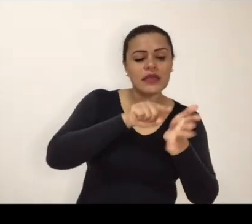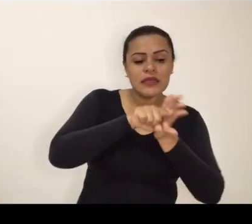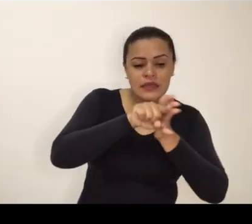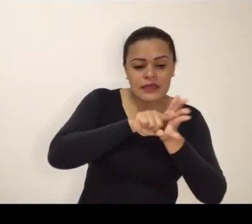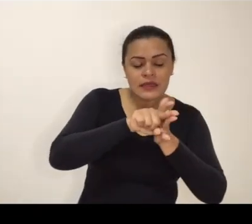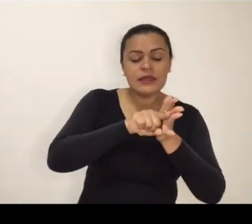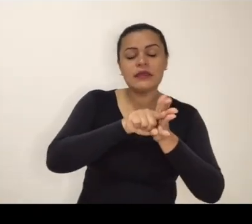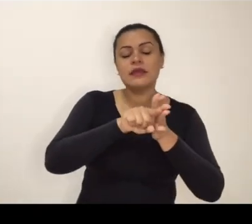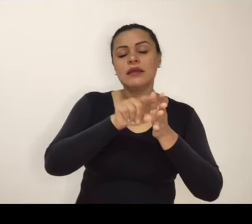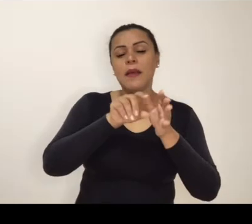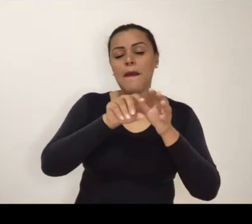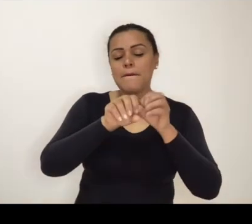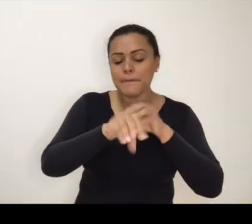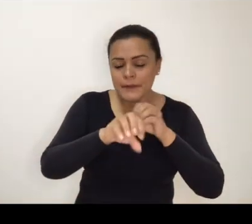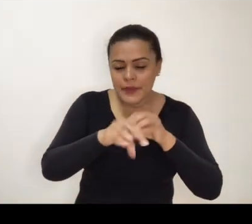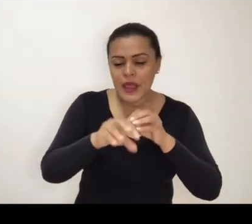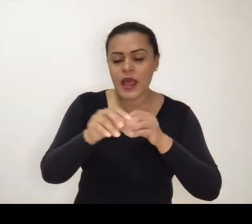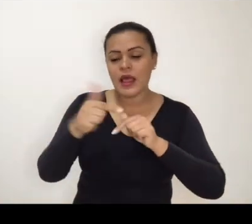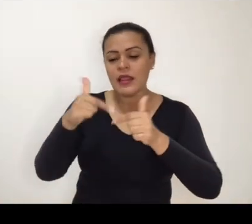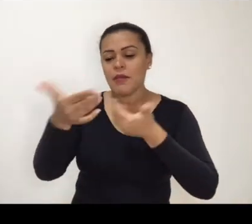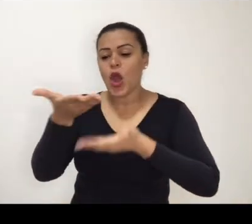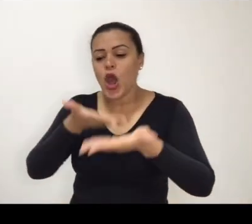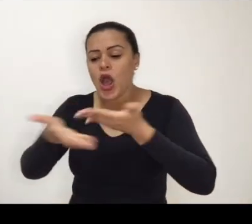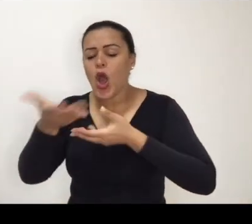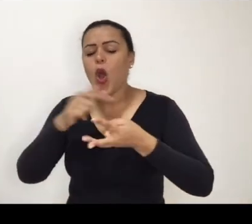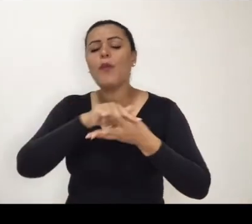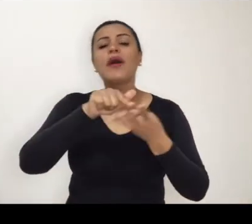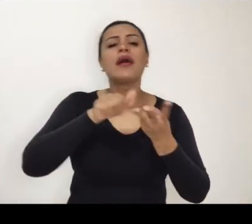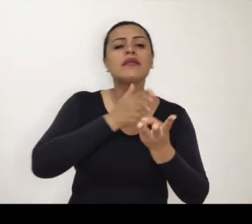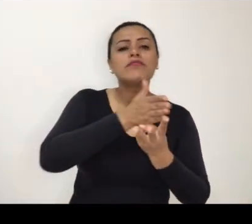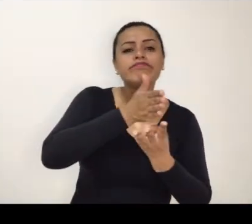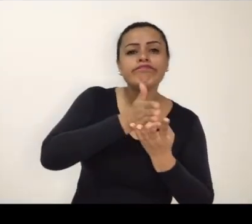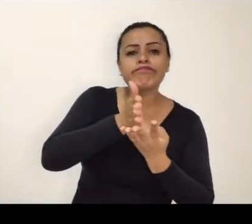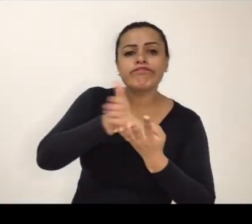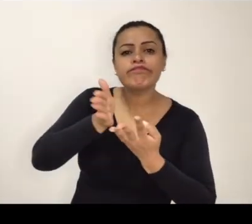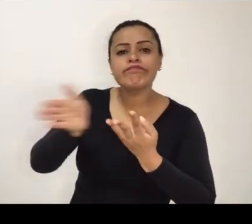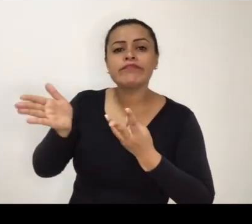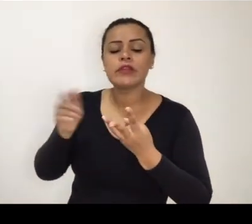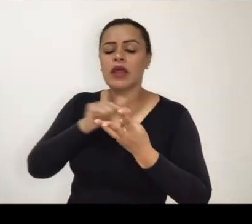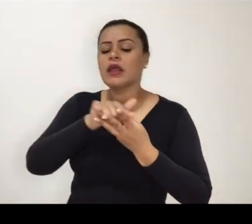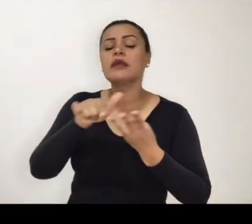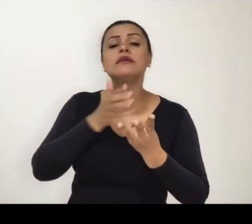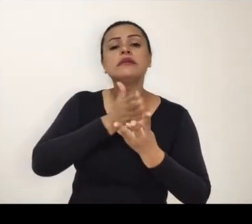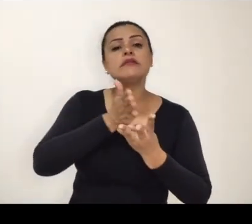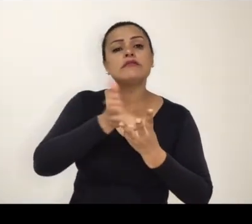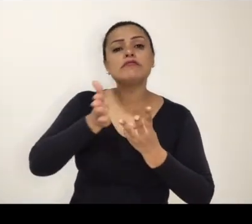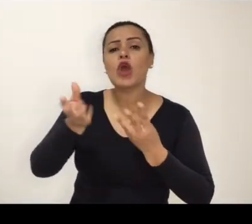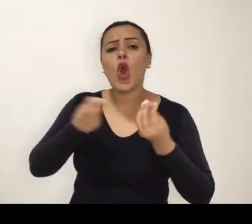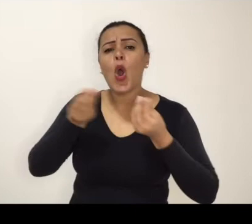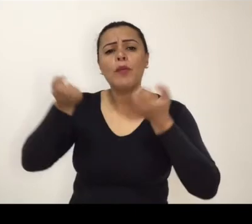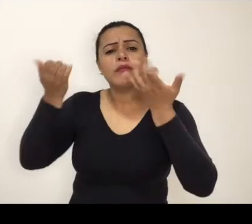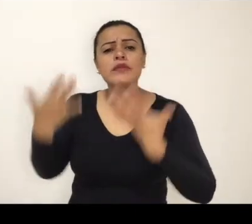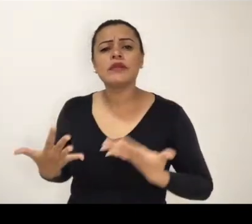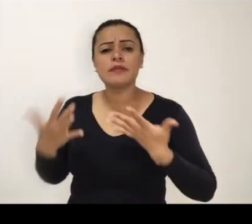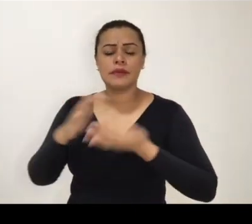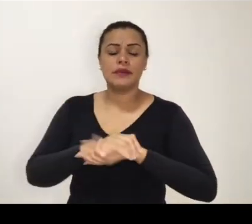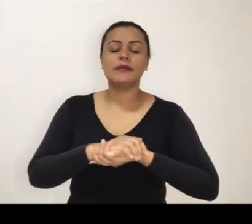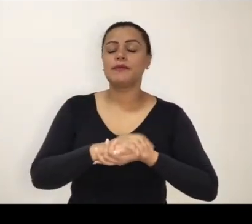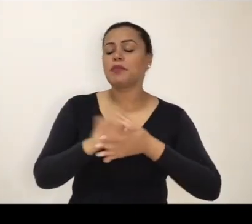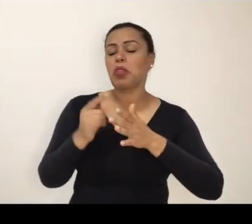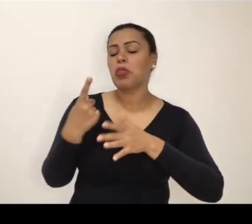O que você problematizaria ou destacaria dentro do teu trabalho, né?